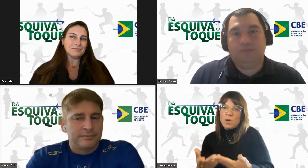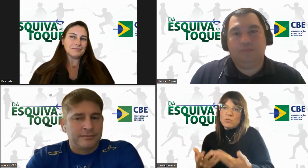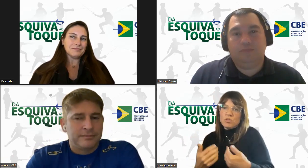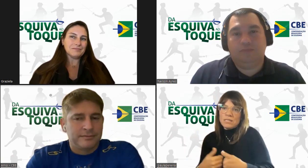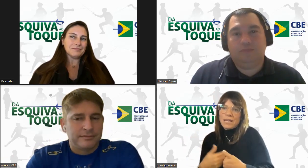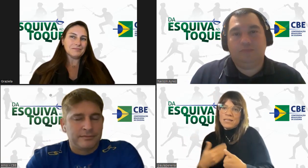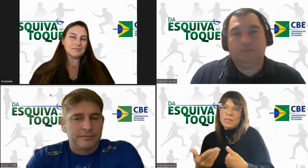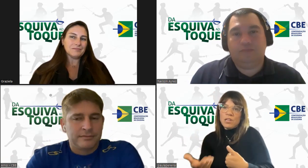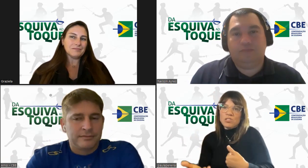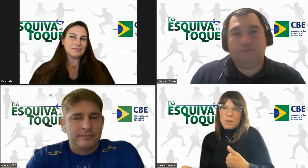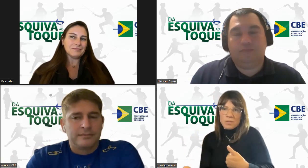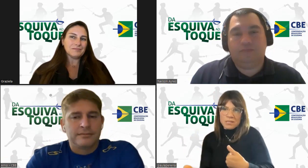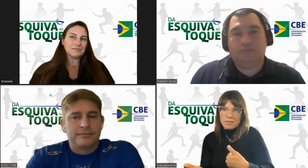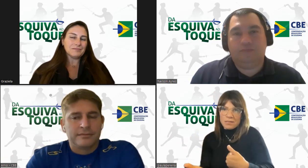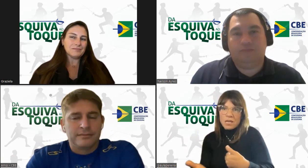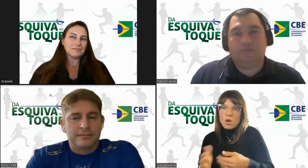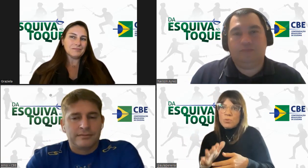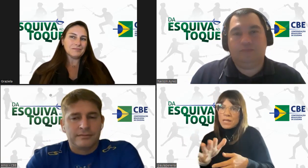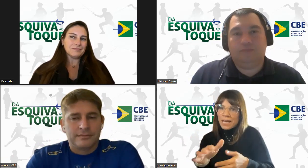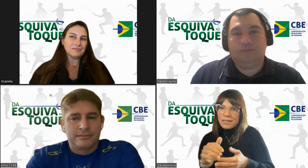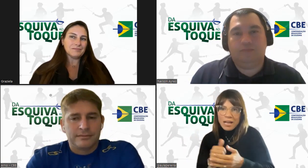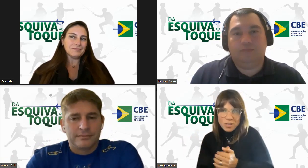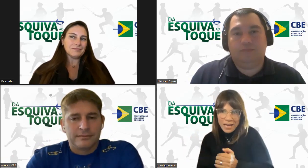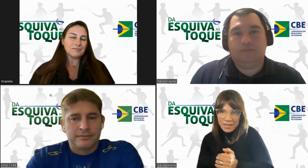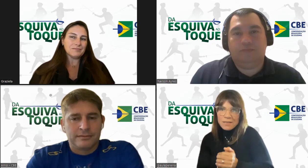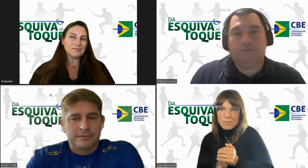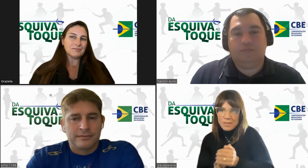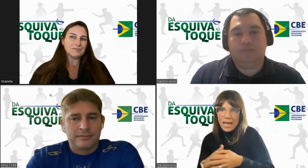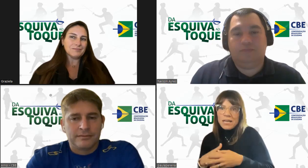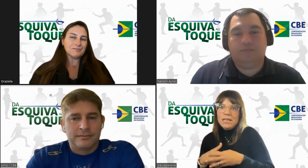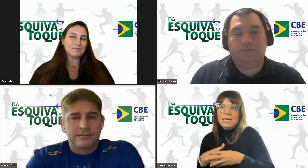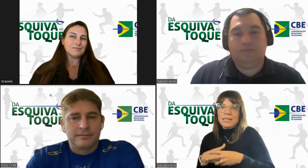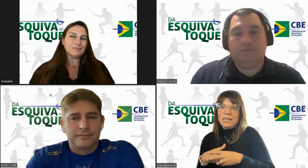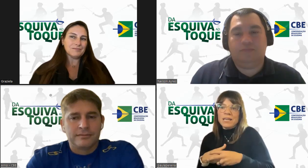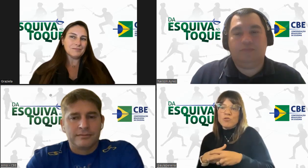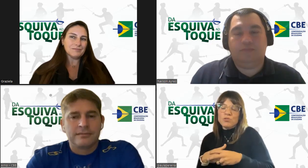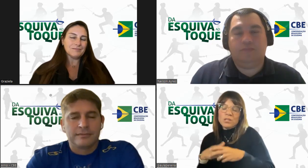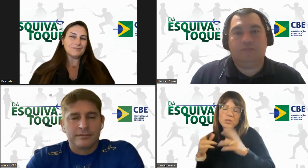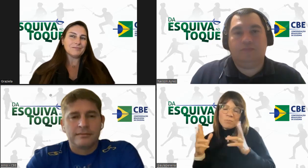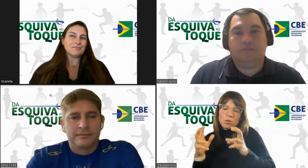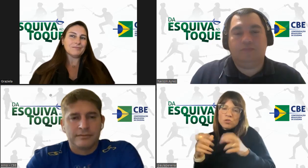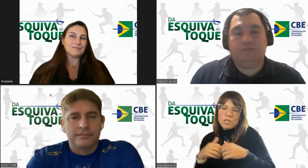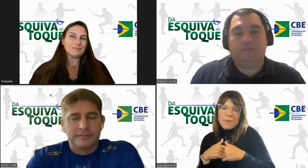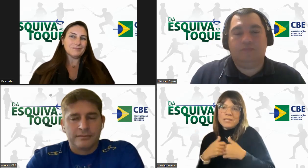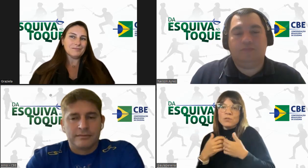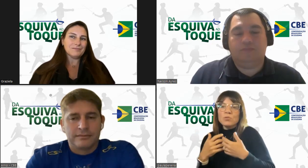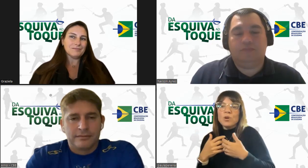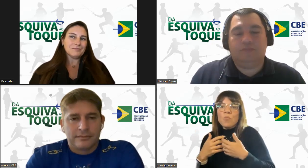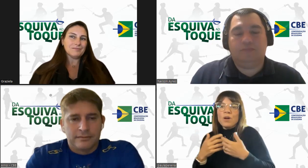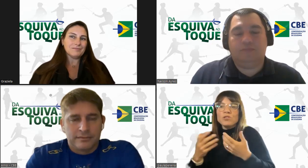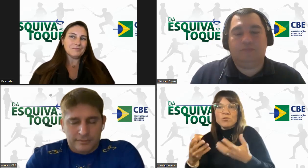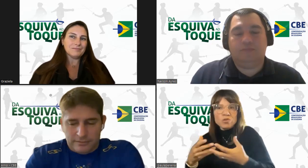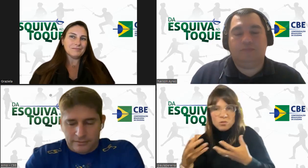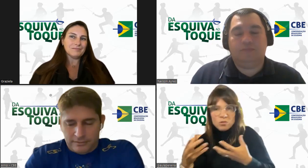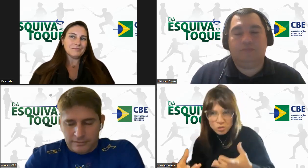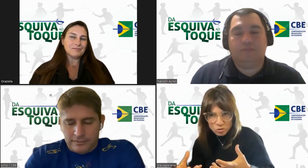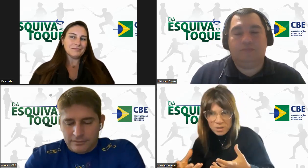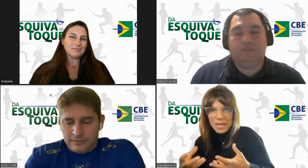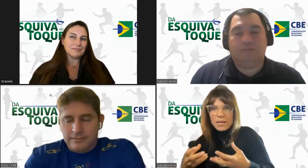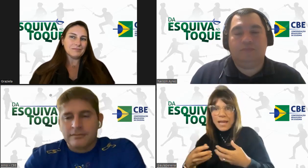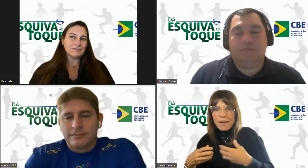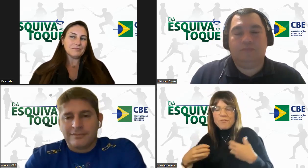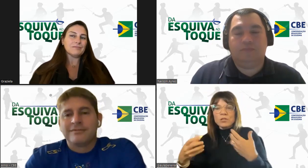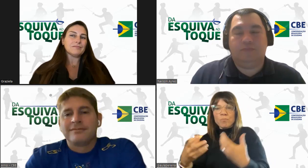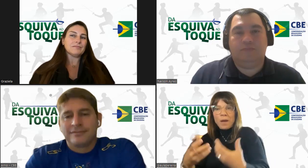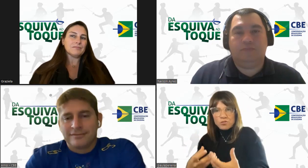ferramentas para que ele possa utilizar independente da minha presença porque a realidade é essa né que eu digo que a psicologia acaba sendo um artigo de